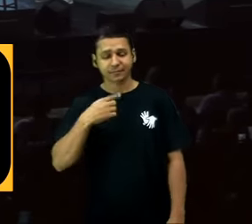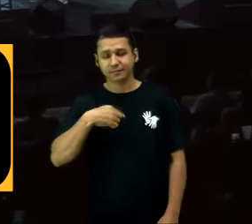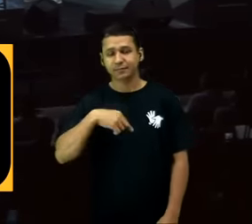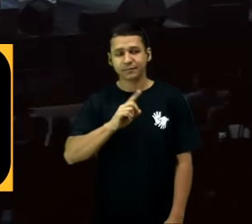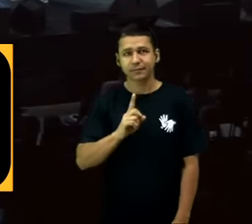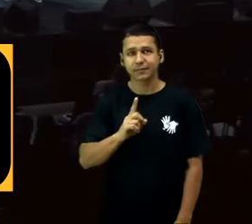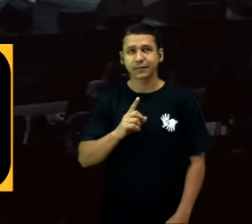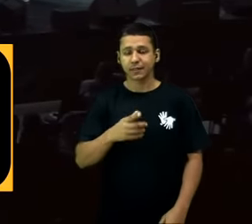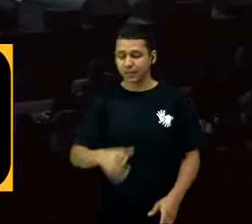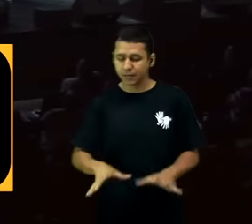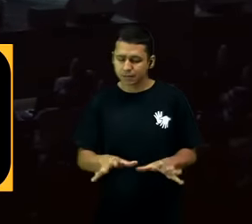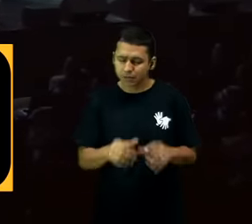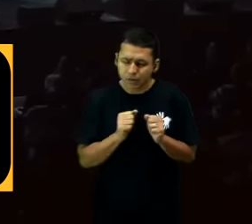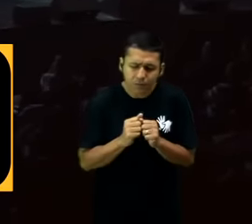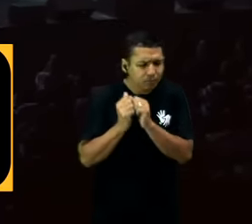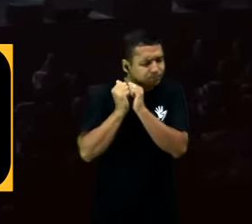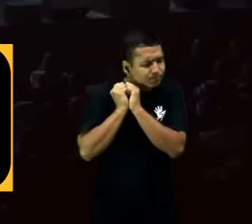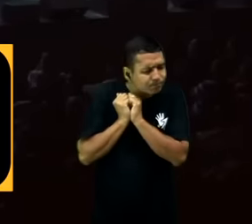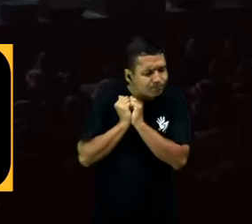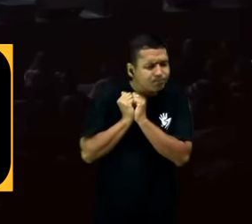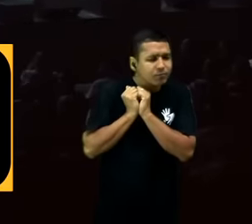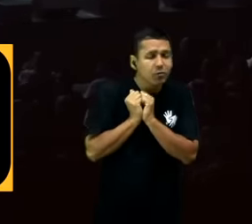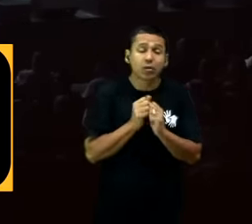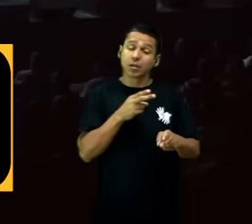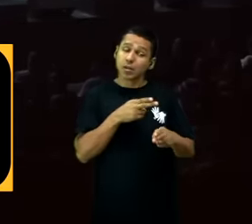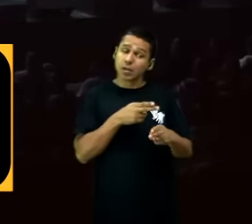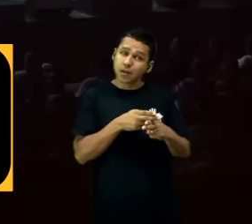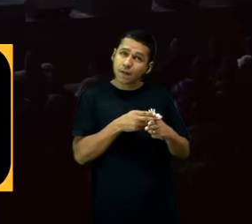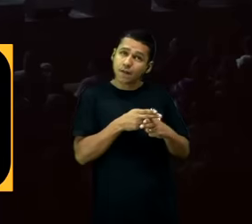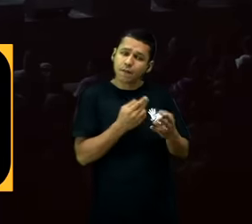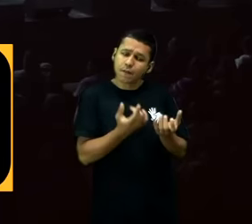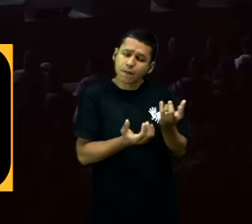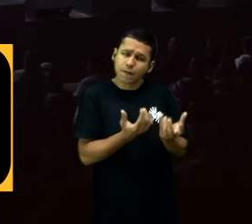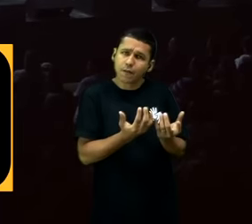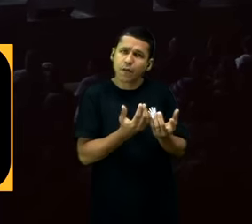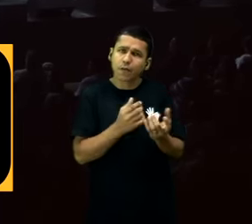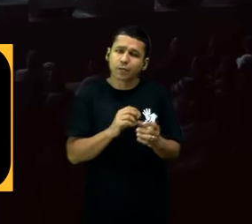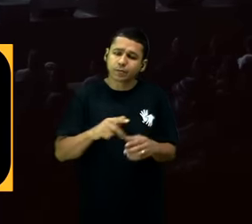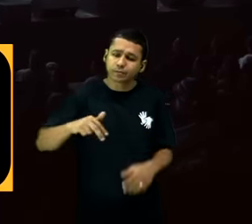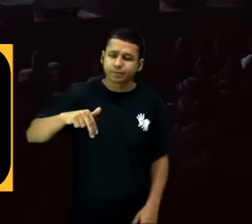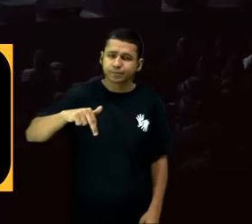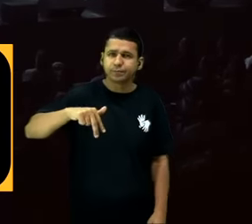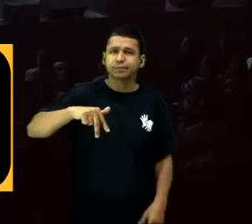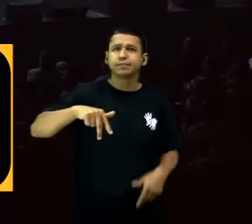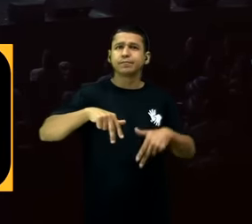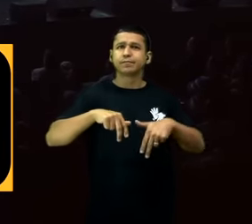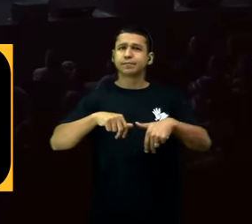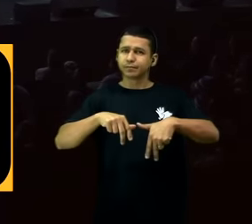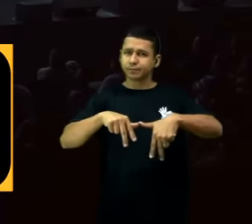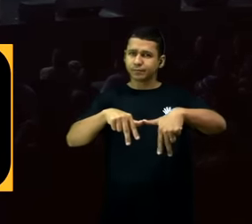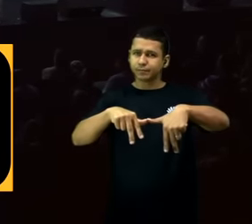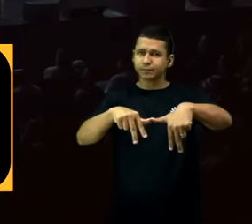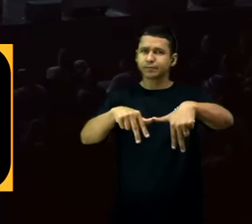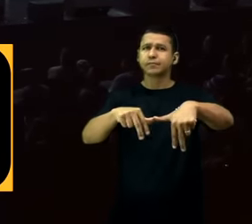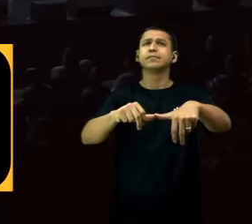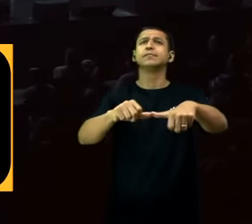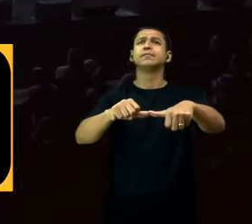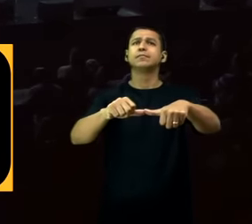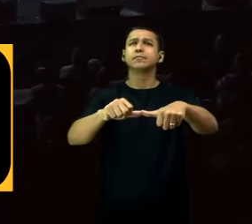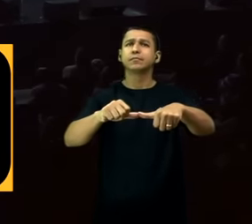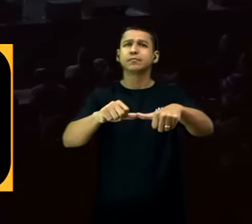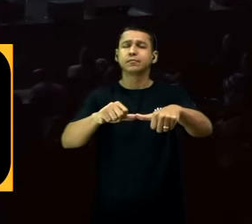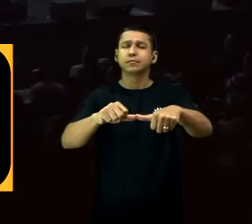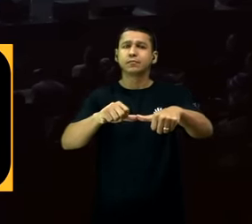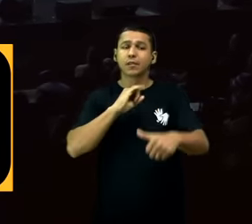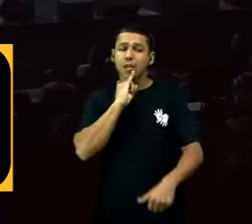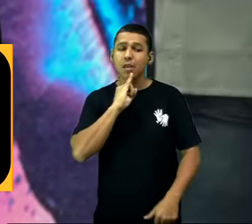levou as brasas para o fogo e a faca. Caminhavam os dois juntos, quando de repente